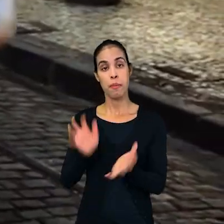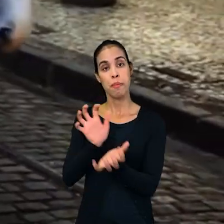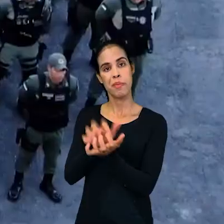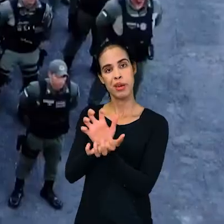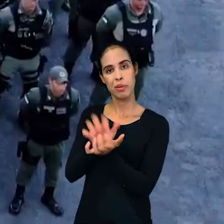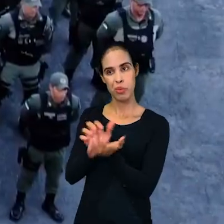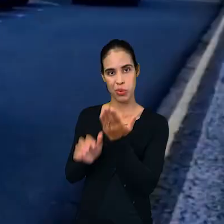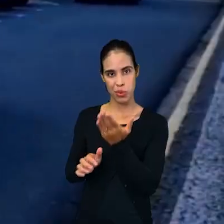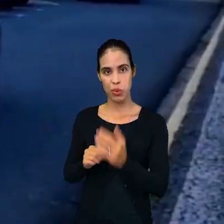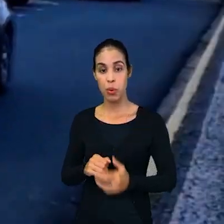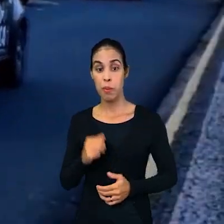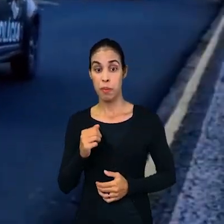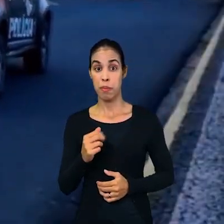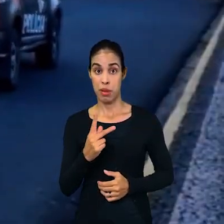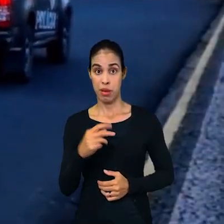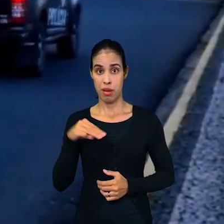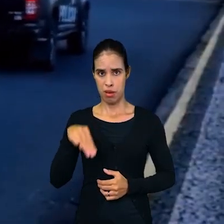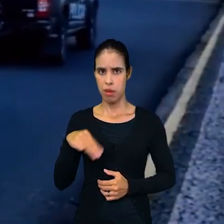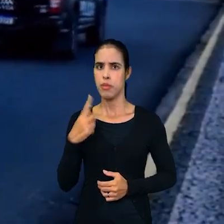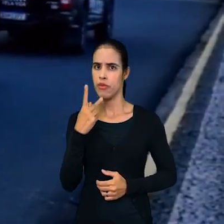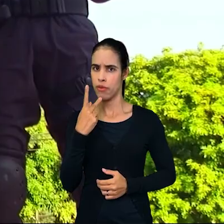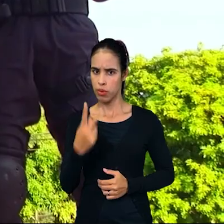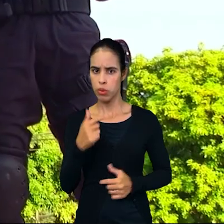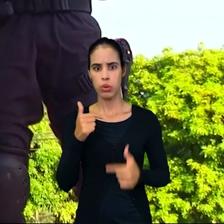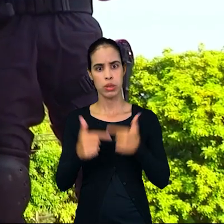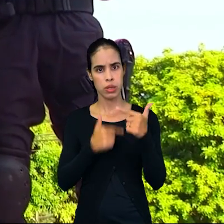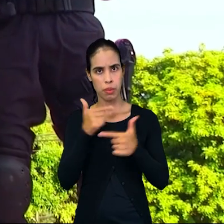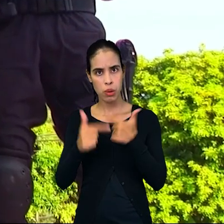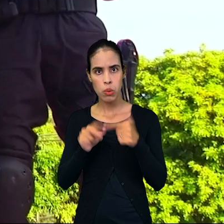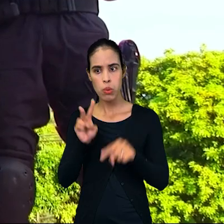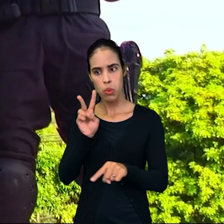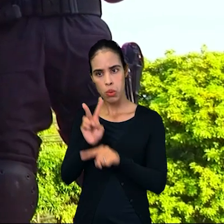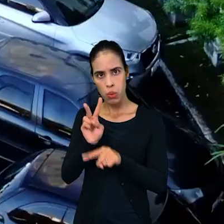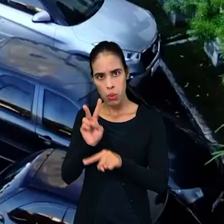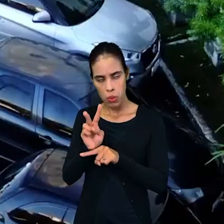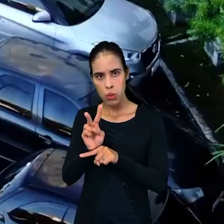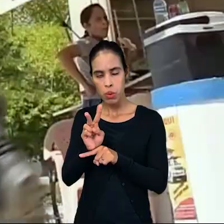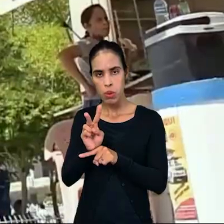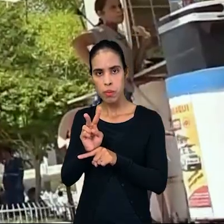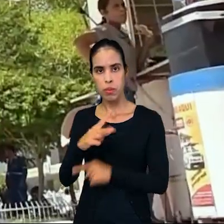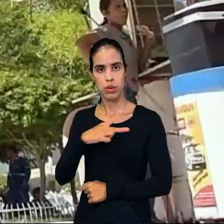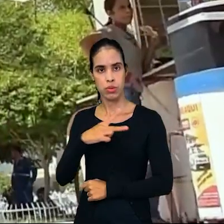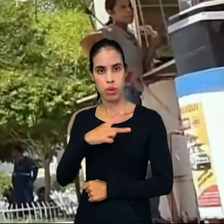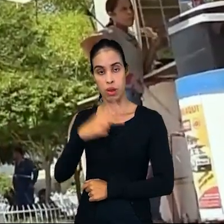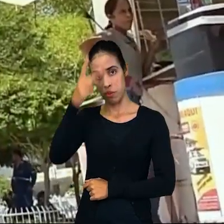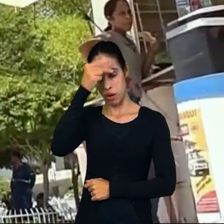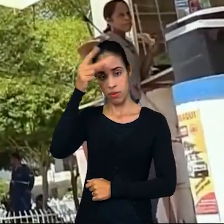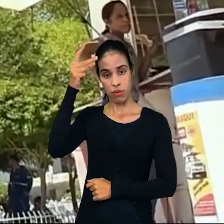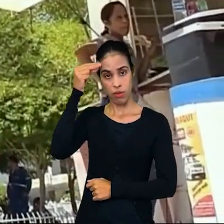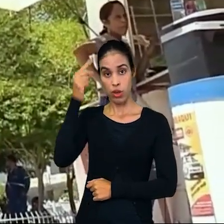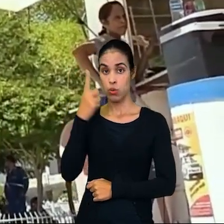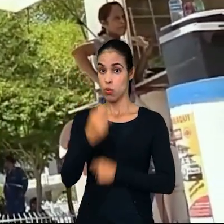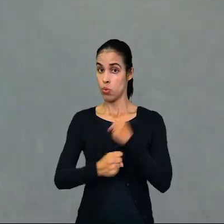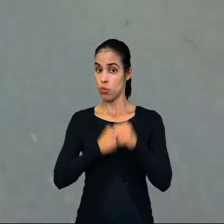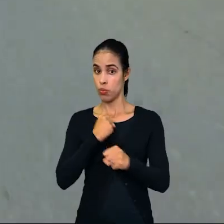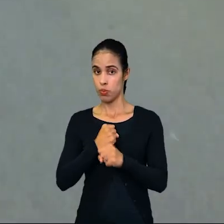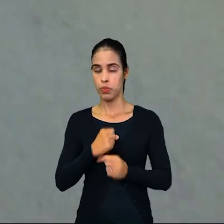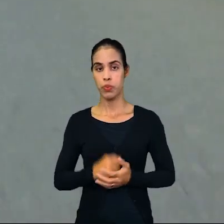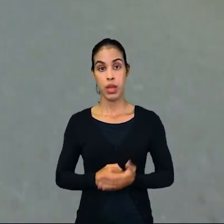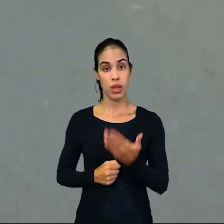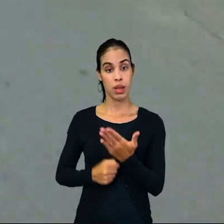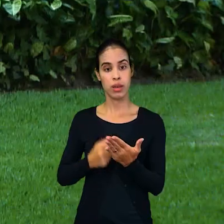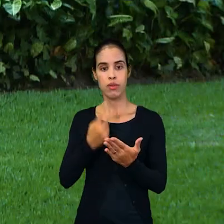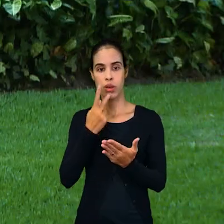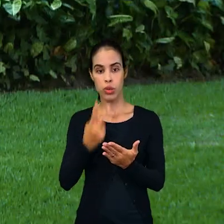em Goiânia, Pernambuco. O policial disse que prestou serviços como segurança particular do prefeito da cidade por